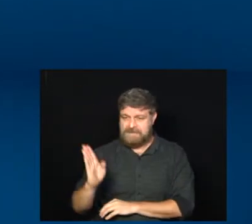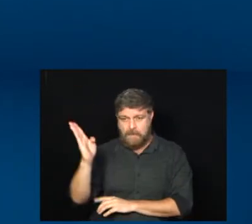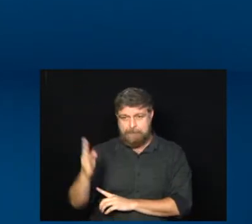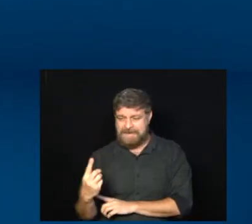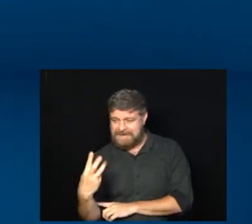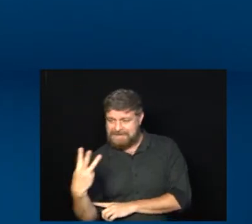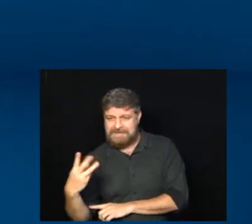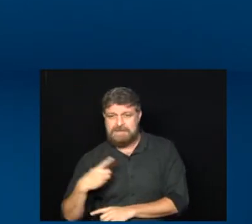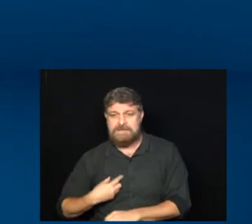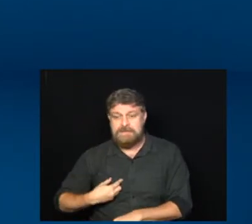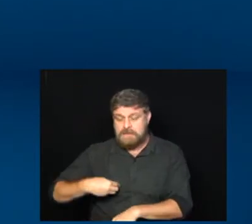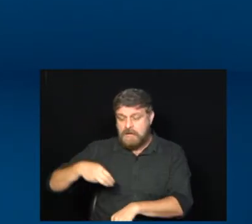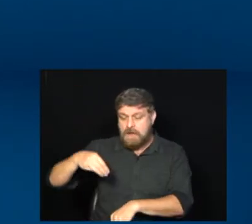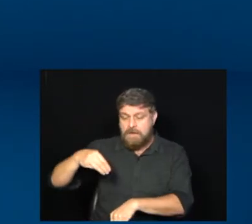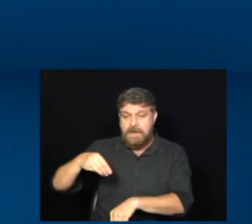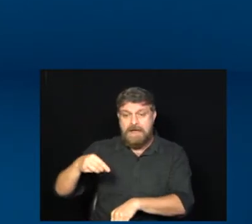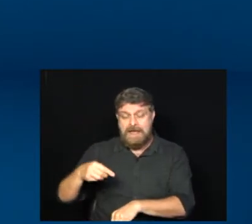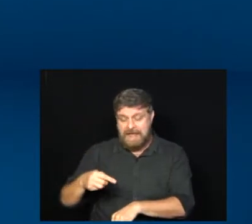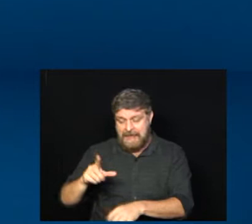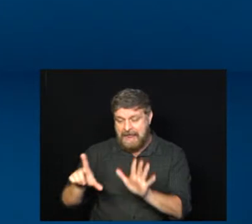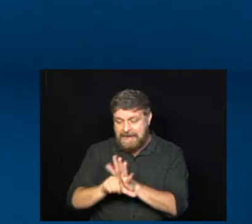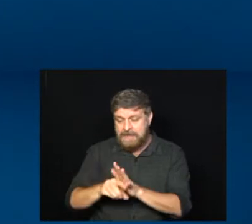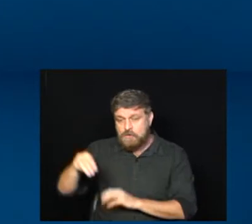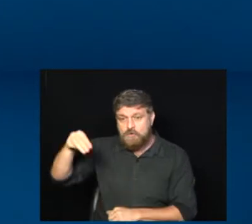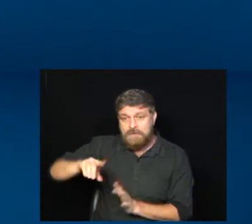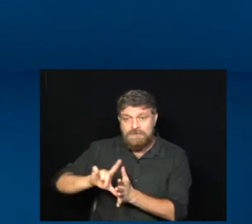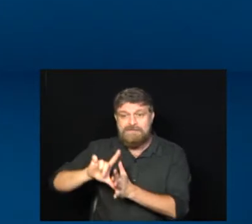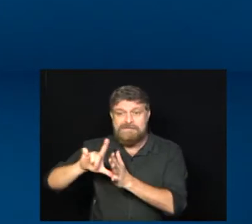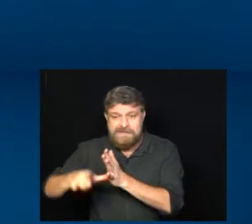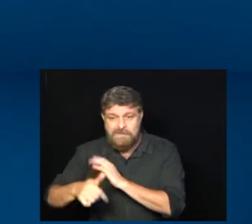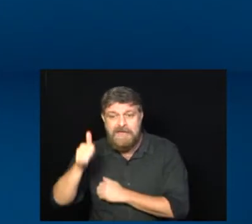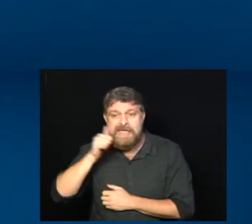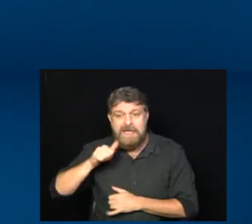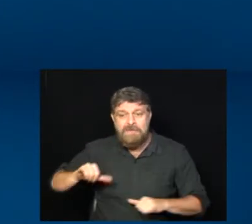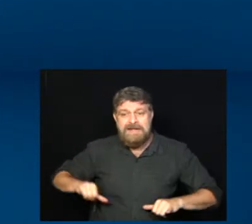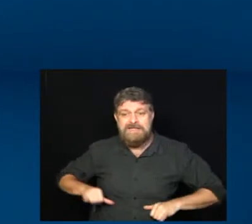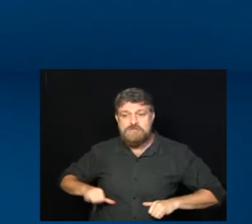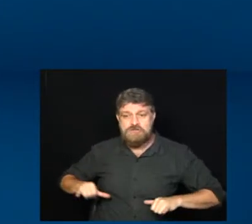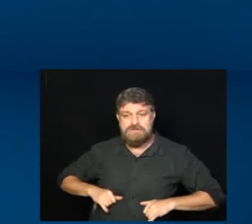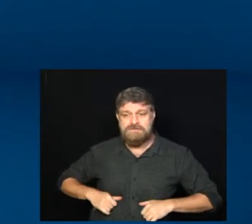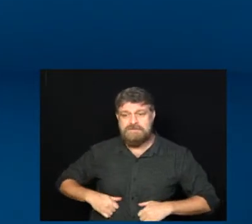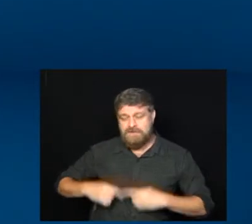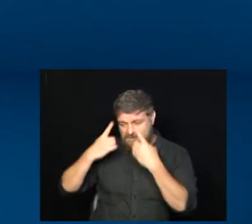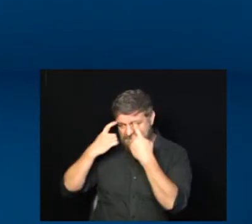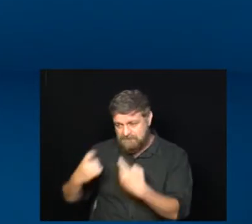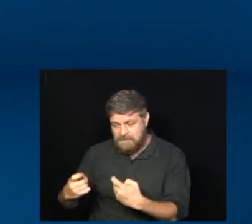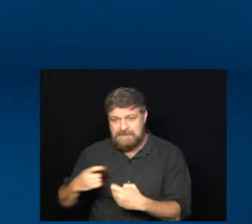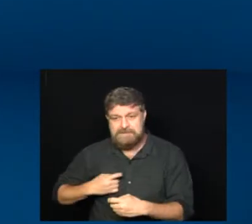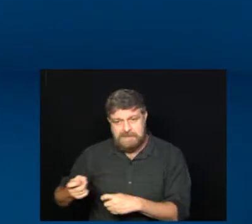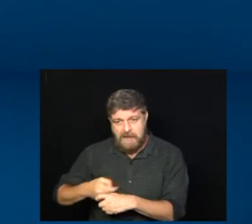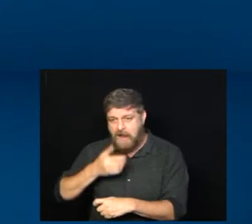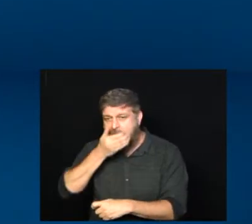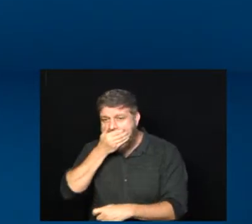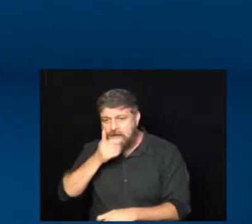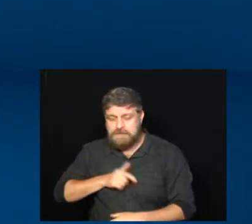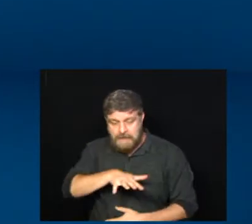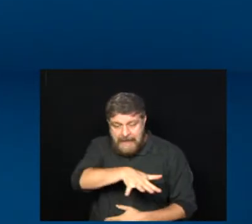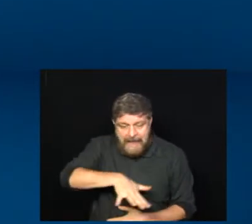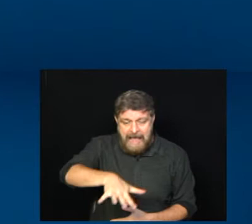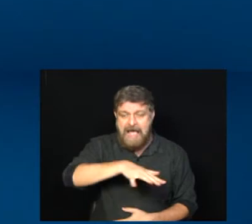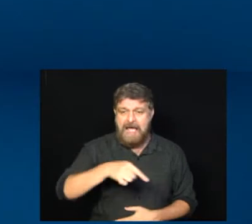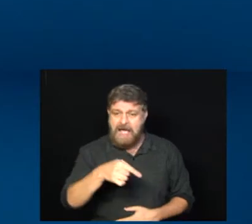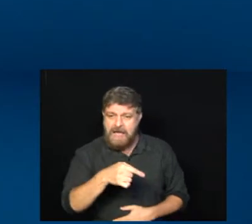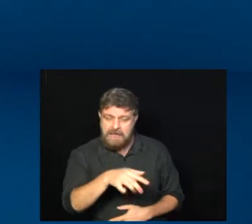Lei do Minuto Seguinte. De acordo com a proposta, as unidades de saúde e as concessionárias do transporte